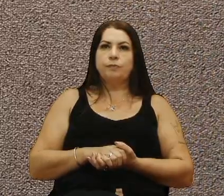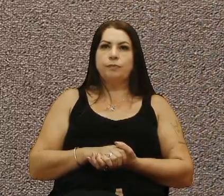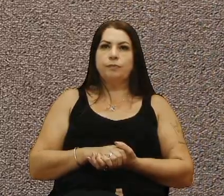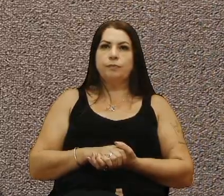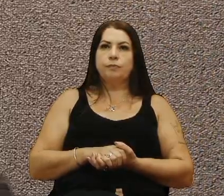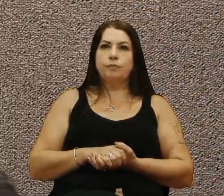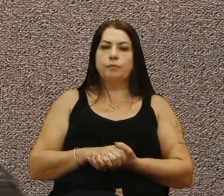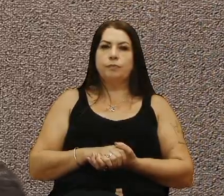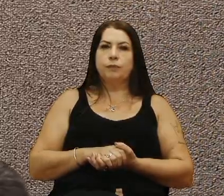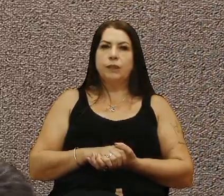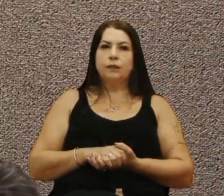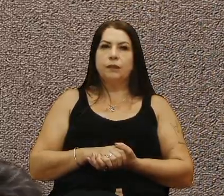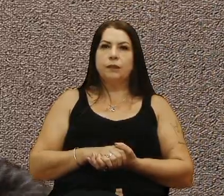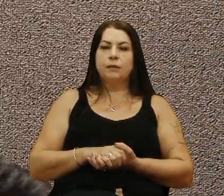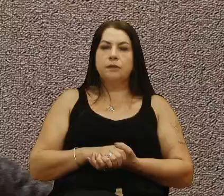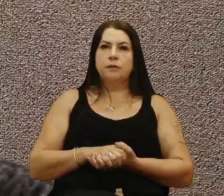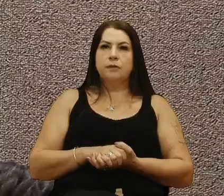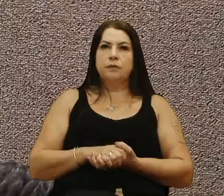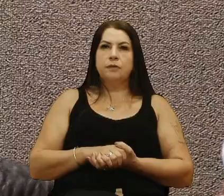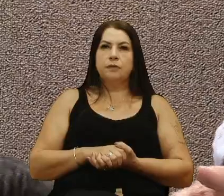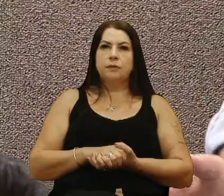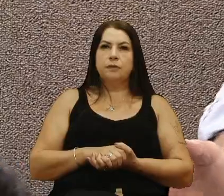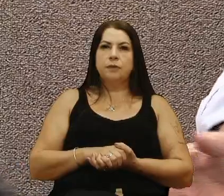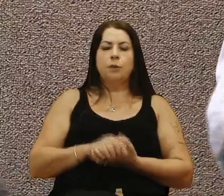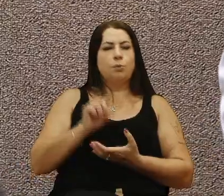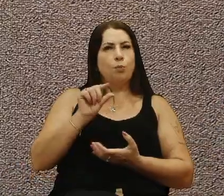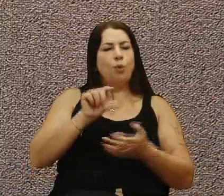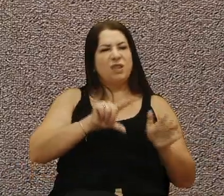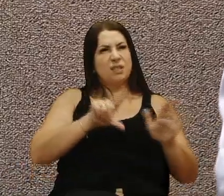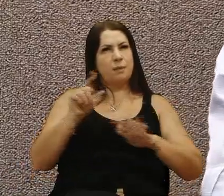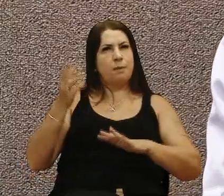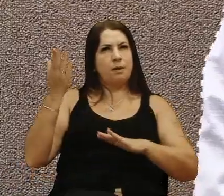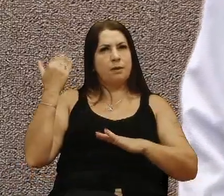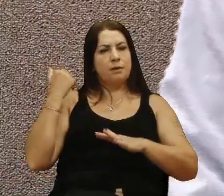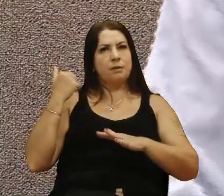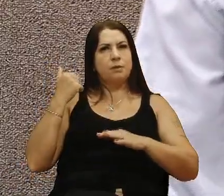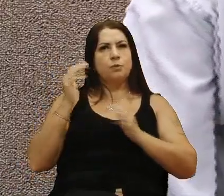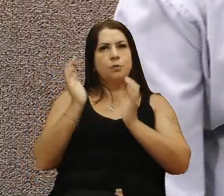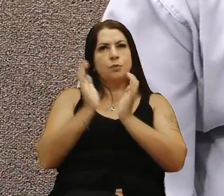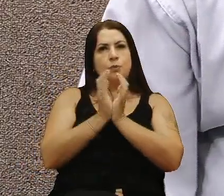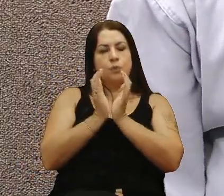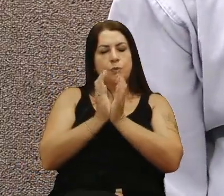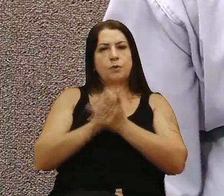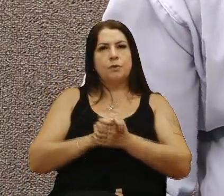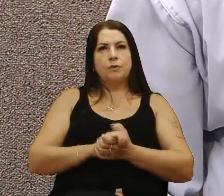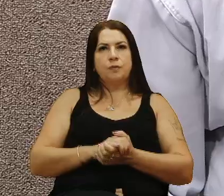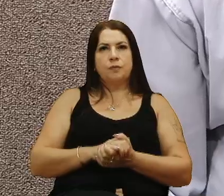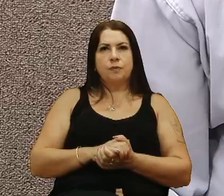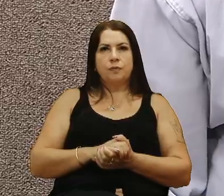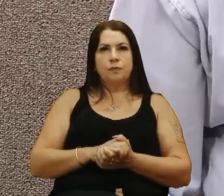primeiro que estivemos há poucas semanas atrás com o nobre colega